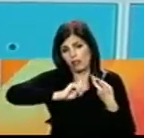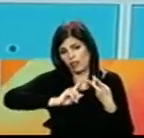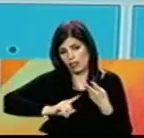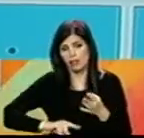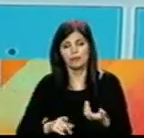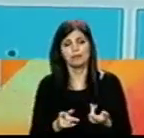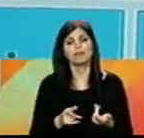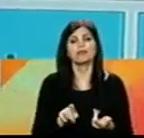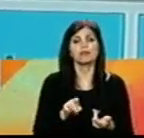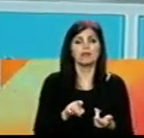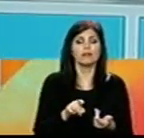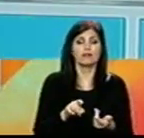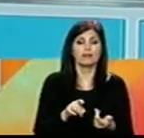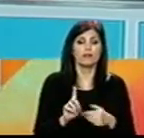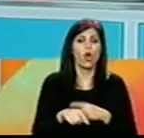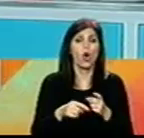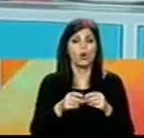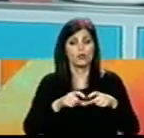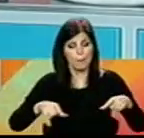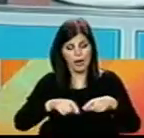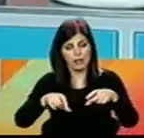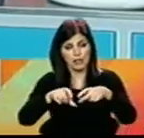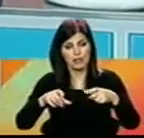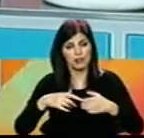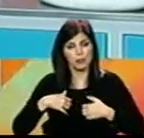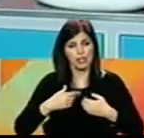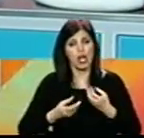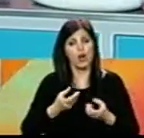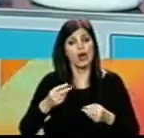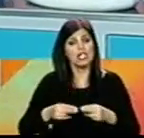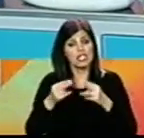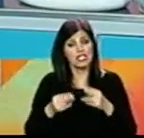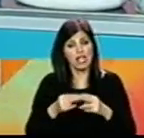etc. etc. E logo, as outras partes, pues, para fazer ensaladas, e a parte